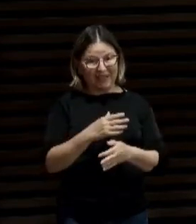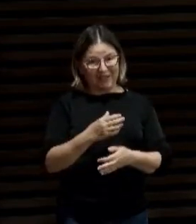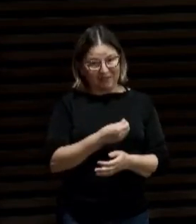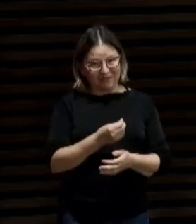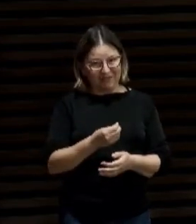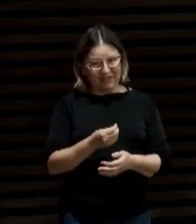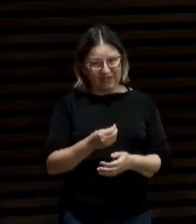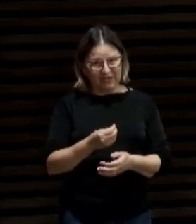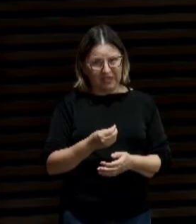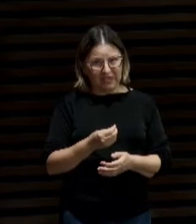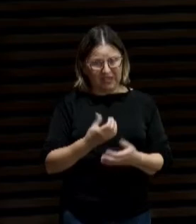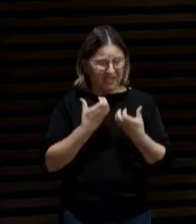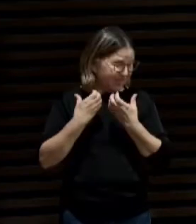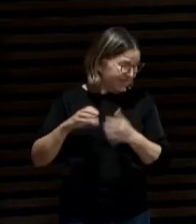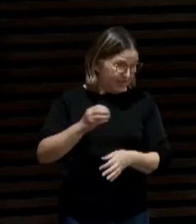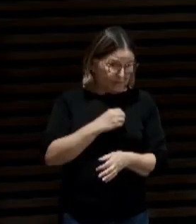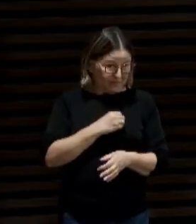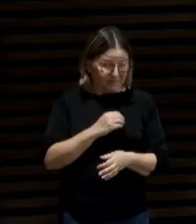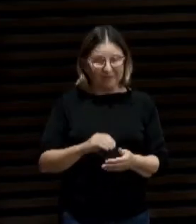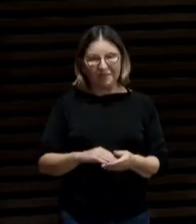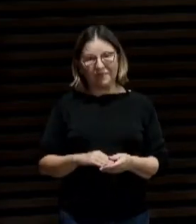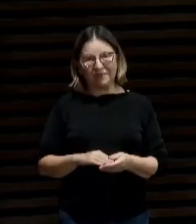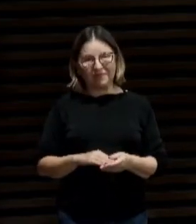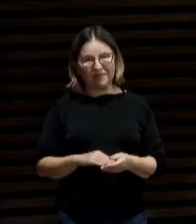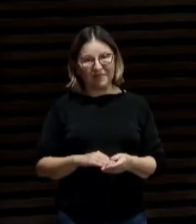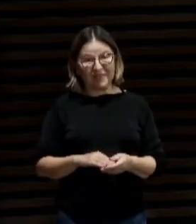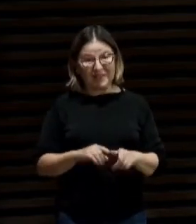E o corpo de glória, esse edifício que nós vamos receber, nós nunca mais vamos pecar.